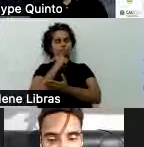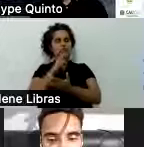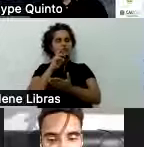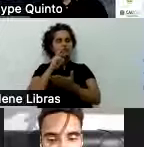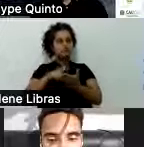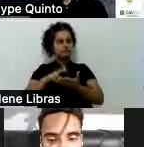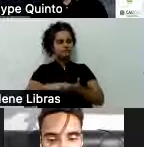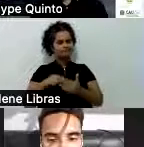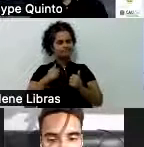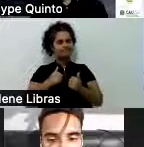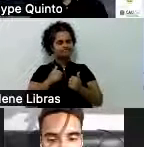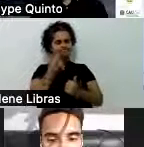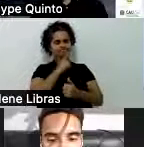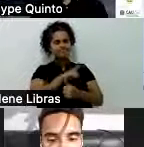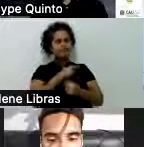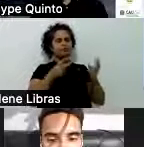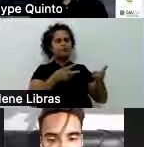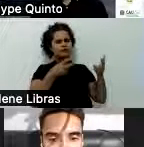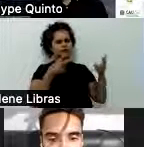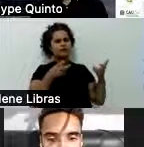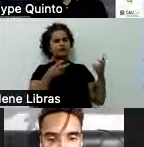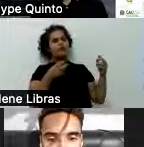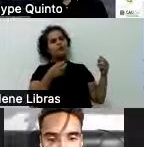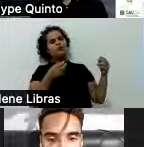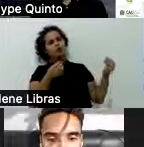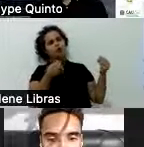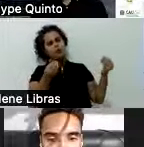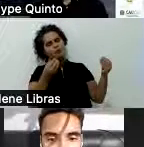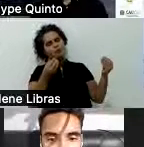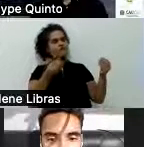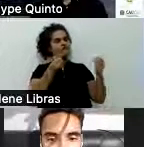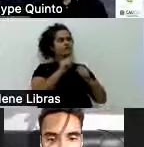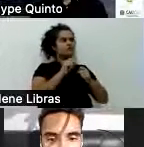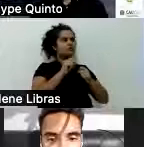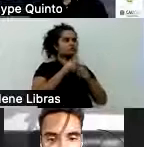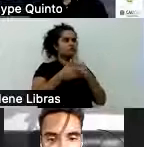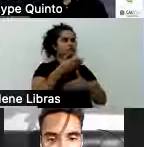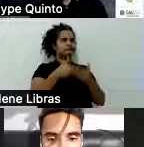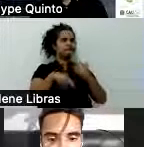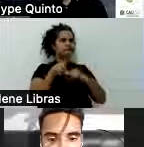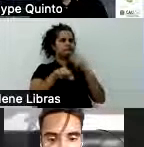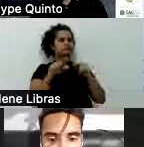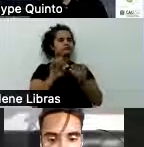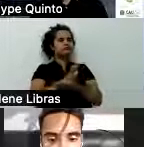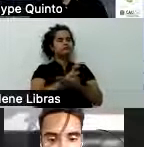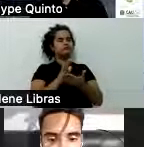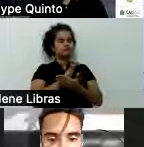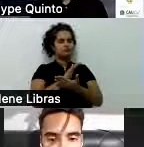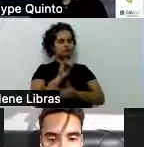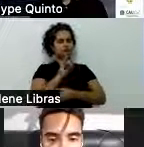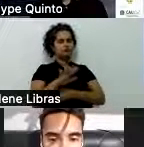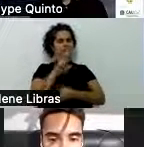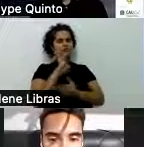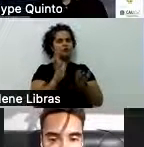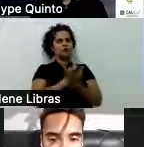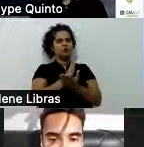nós tratamos de identificar onde estavam essas intervenções e selecionar algumas em base a alguns critérios que a